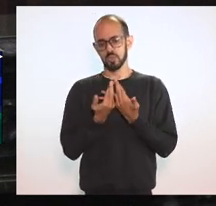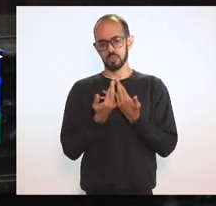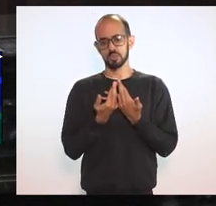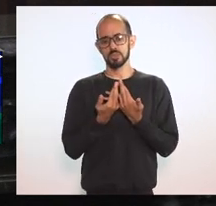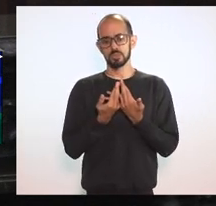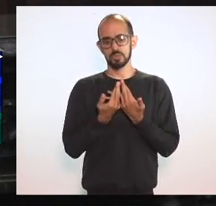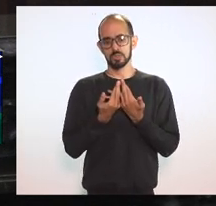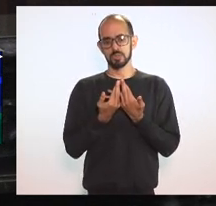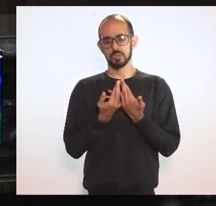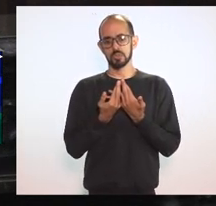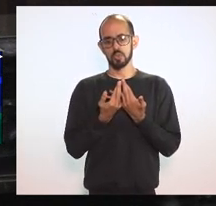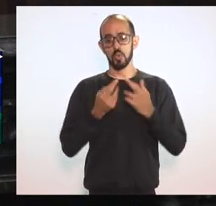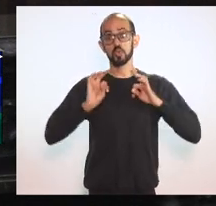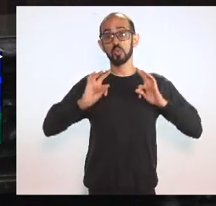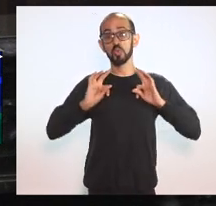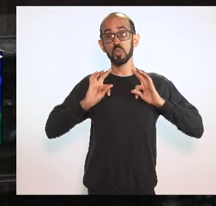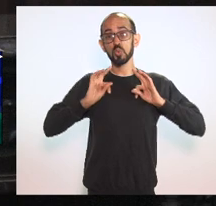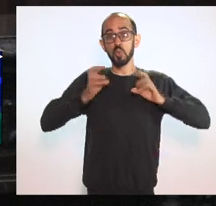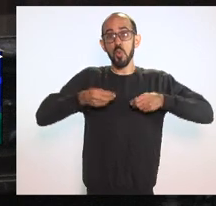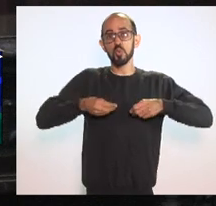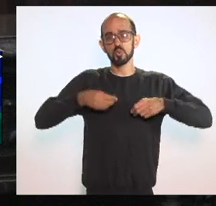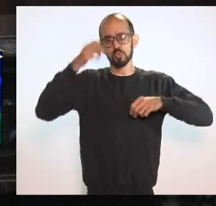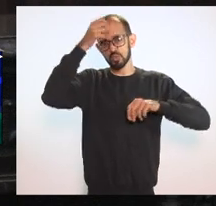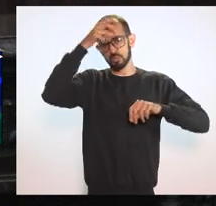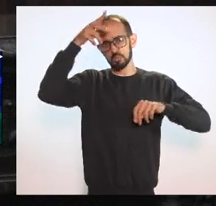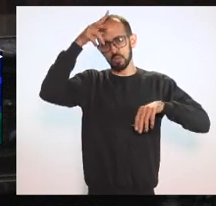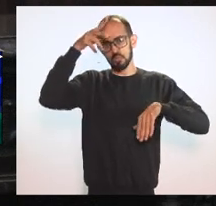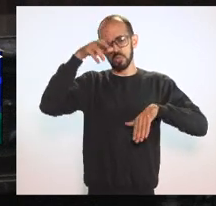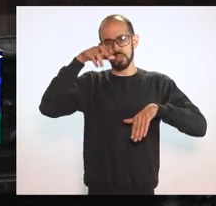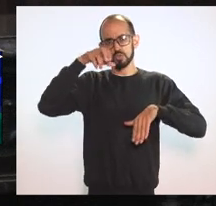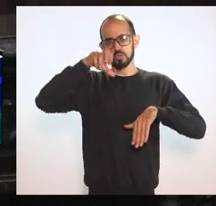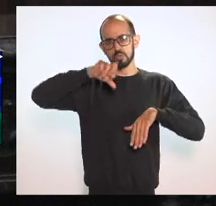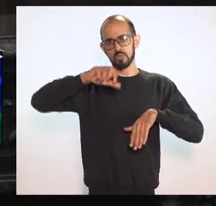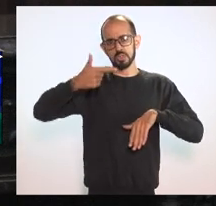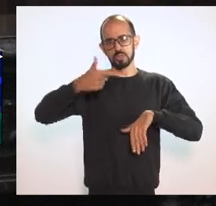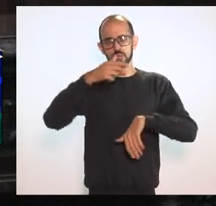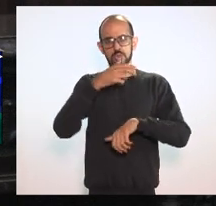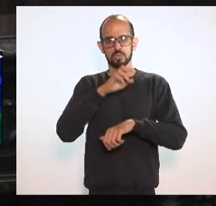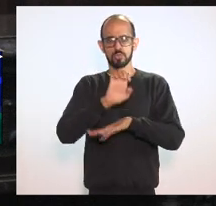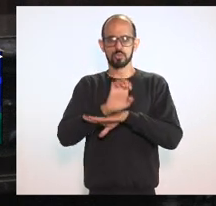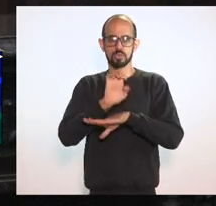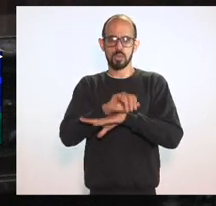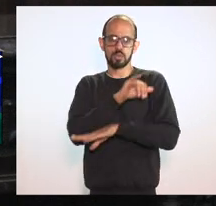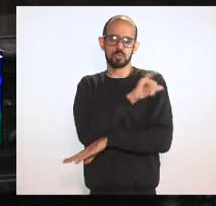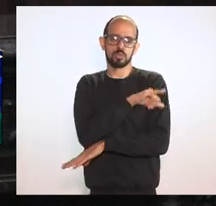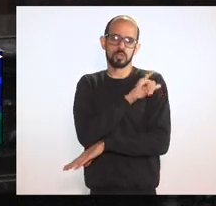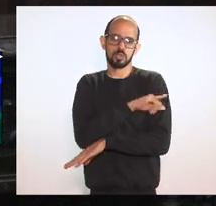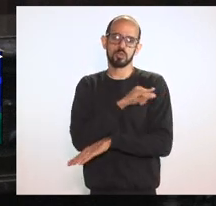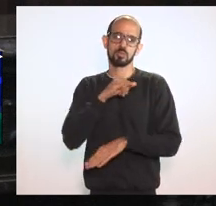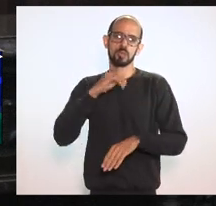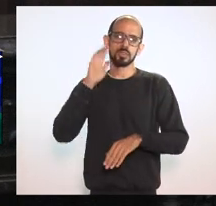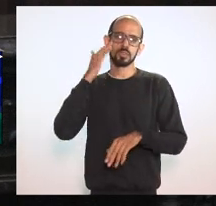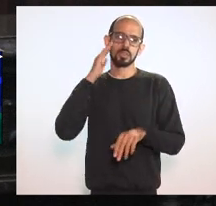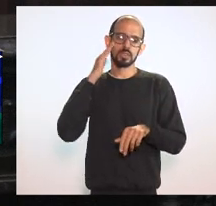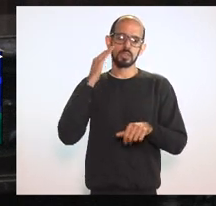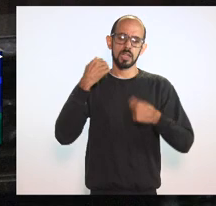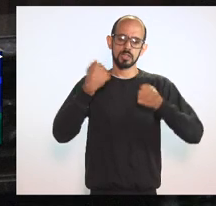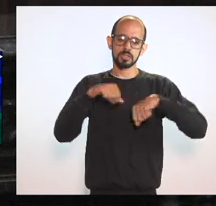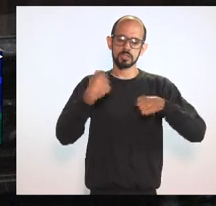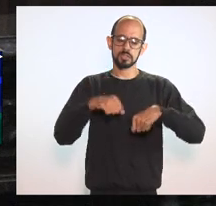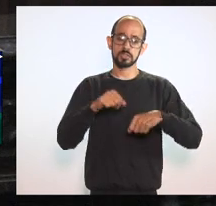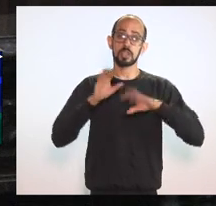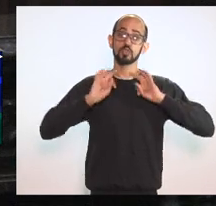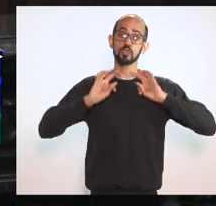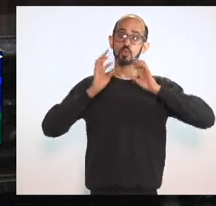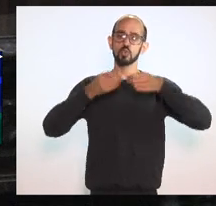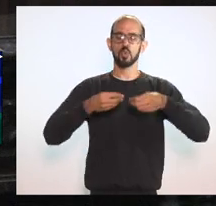possibilidade dos prefeitos com todos os prefeitos do estado com todos para ouvir as vicissitudes realidade